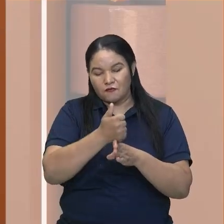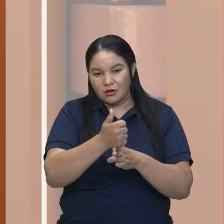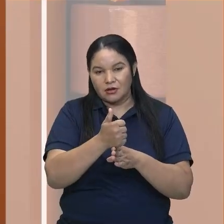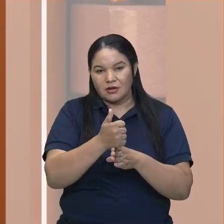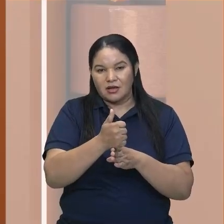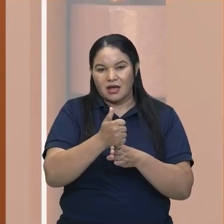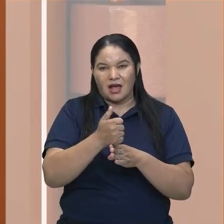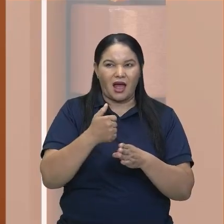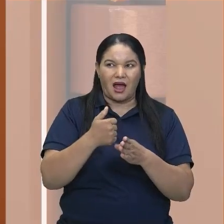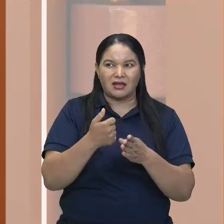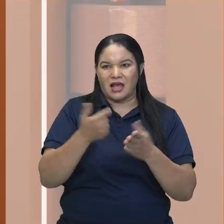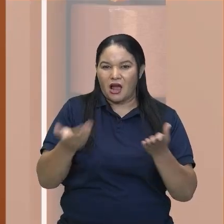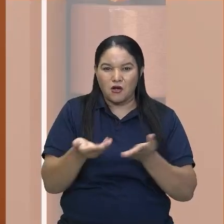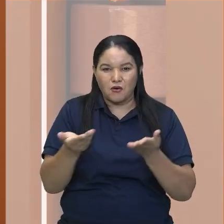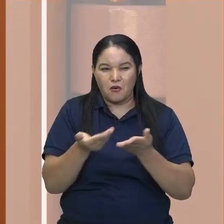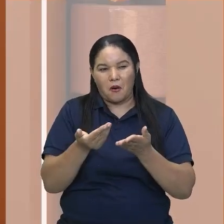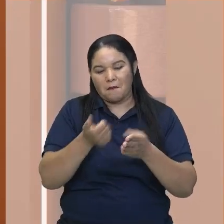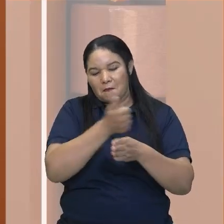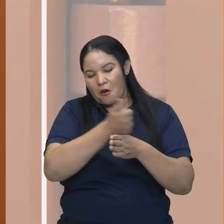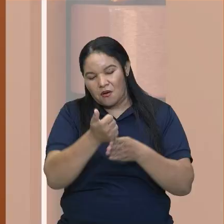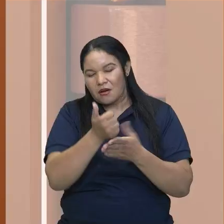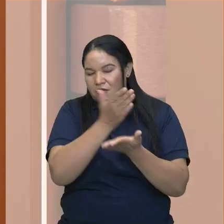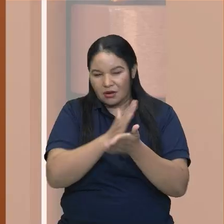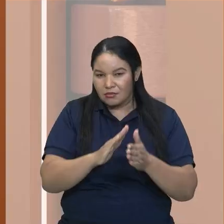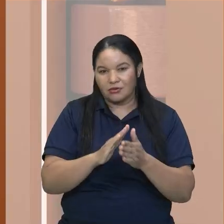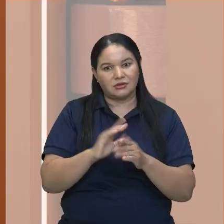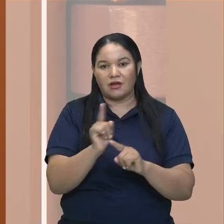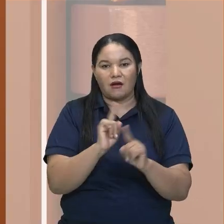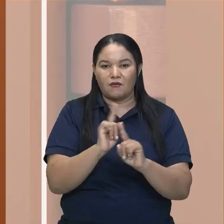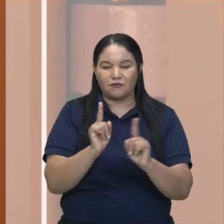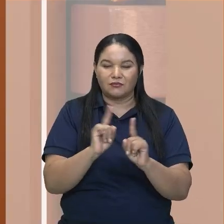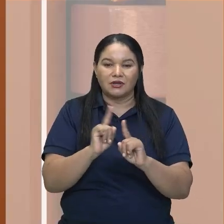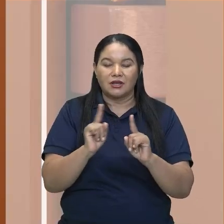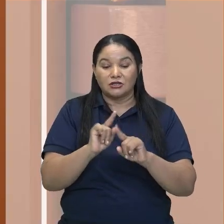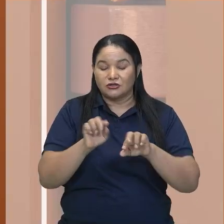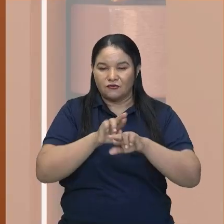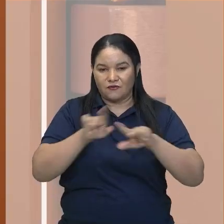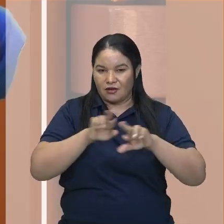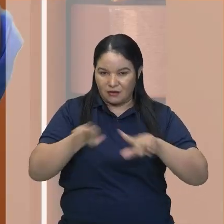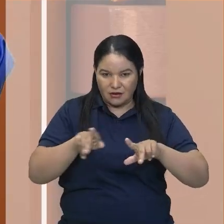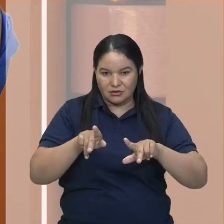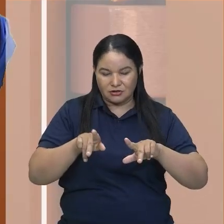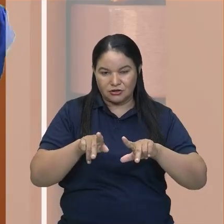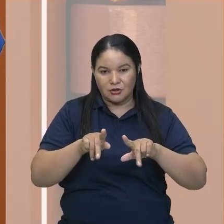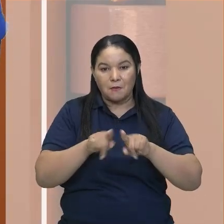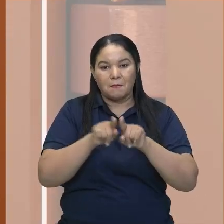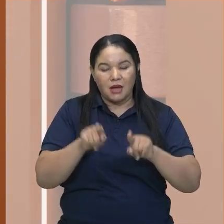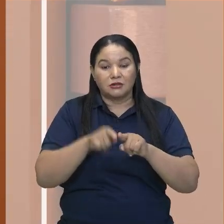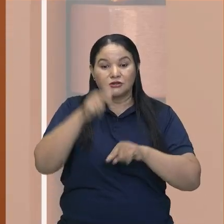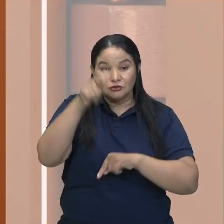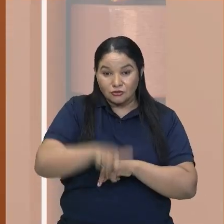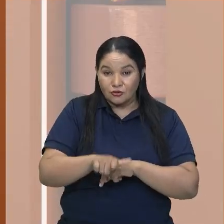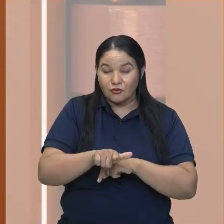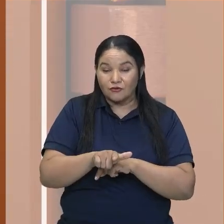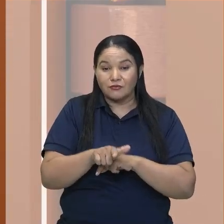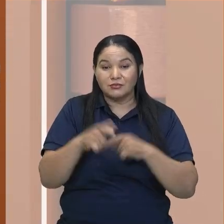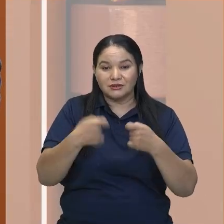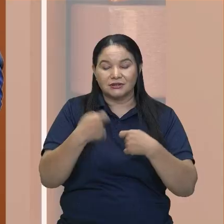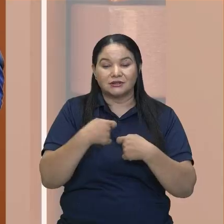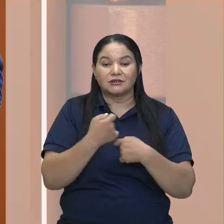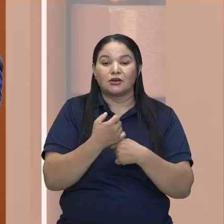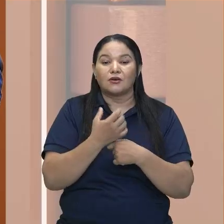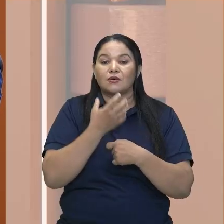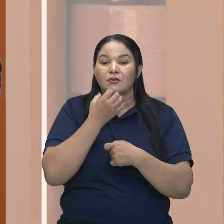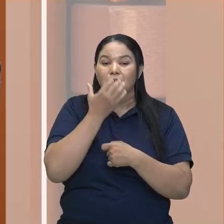existir mais moral na sociedade. Não é isso que ele está dizendo, não. mais uma vez, a entender o que o Nietzsche fala